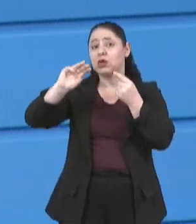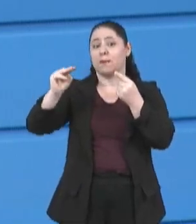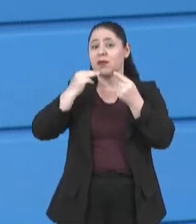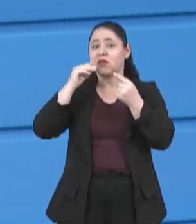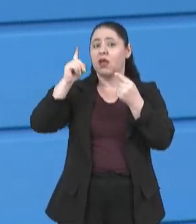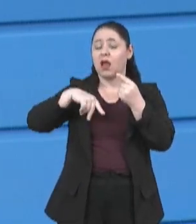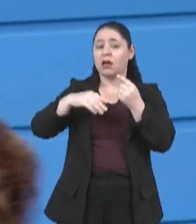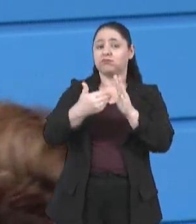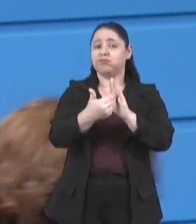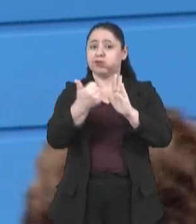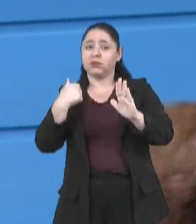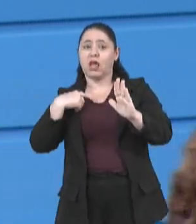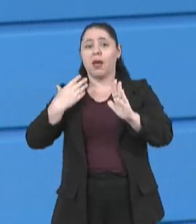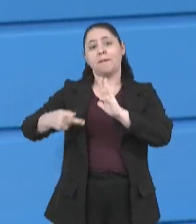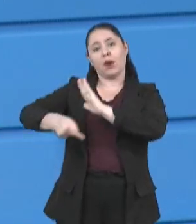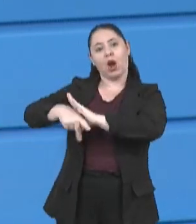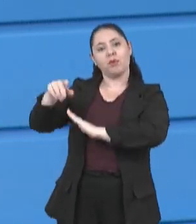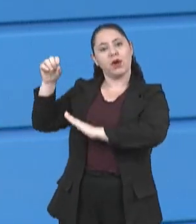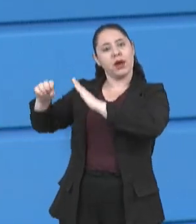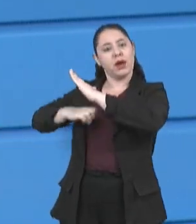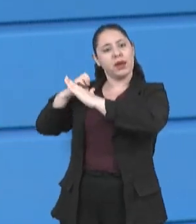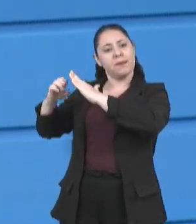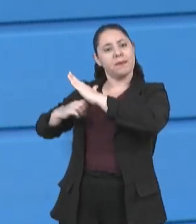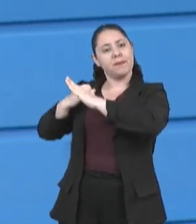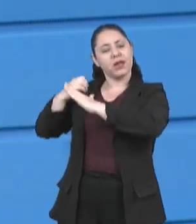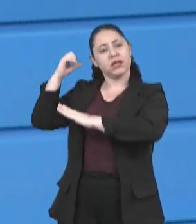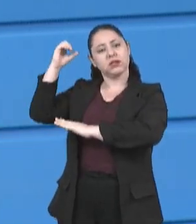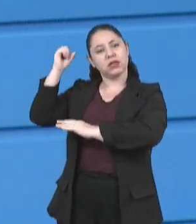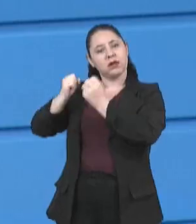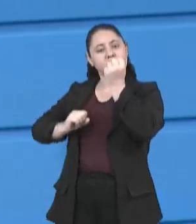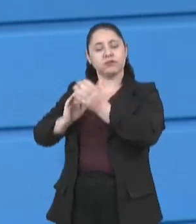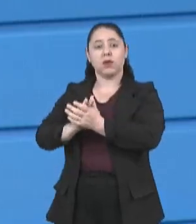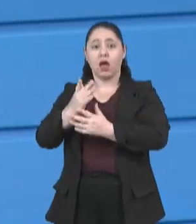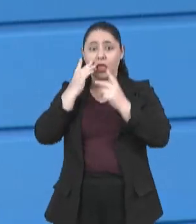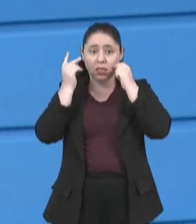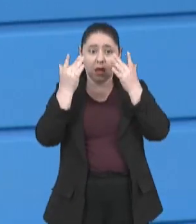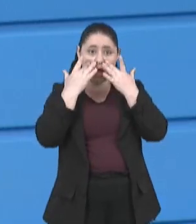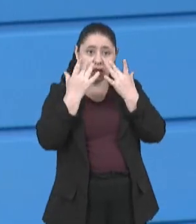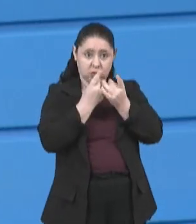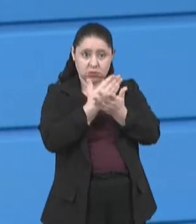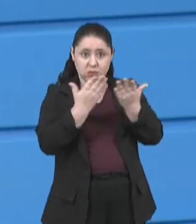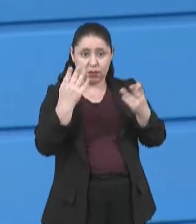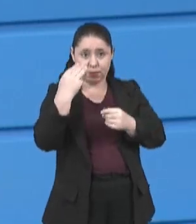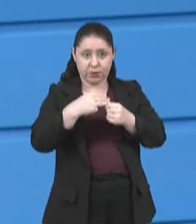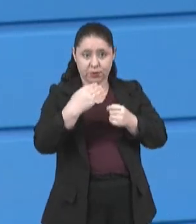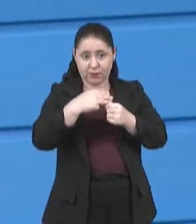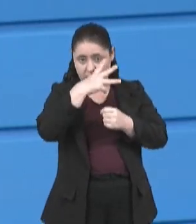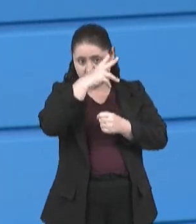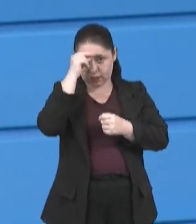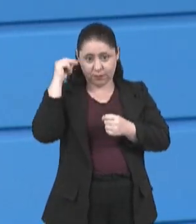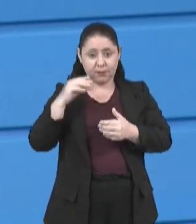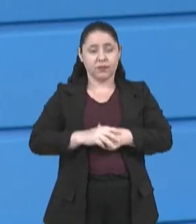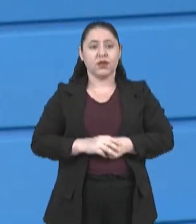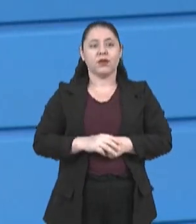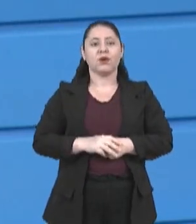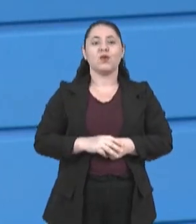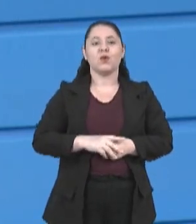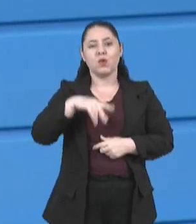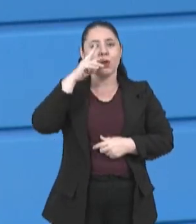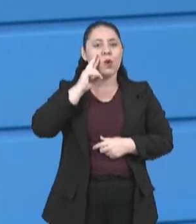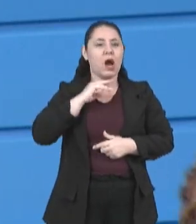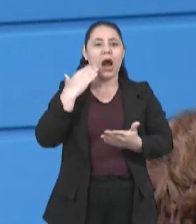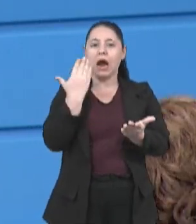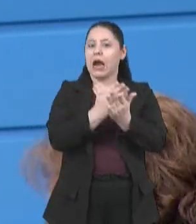é tirado do rateio do ICMS para os municípios. Atenção, prefeitos, o governador Eduardo Riedel acabou com o